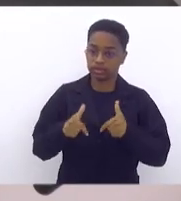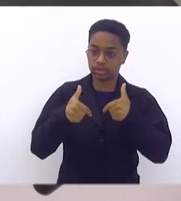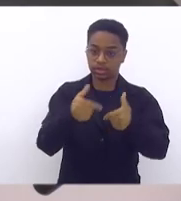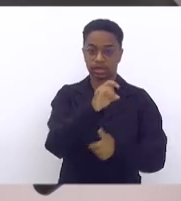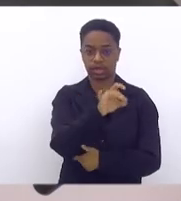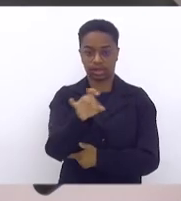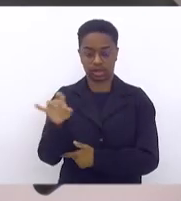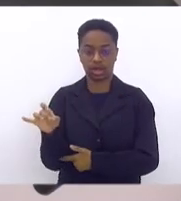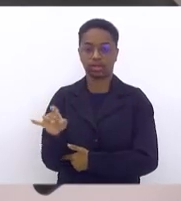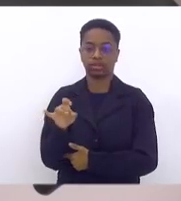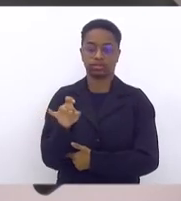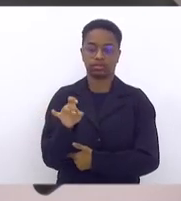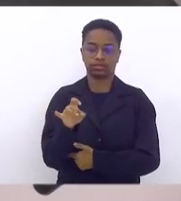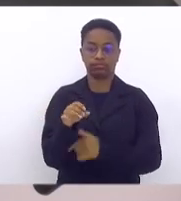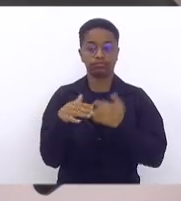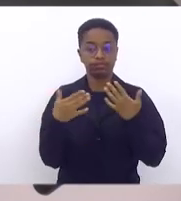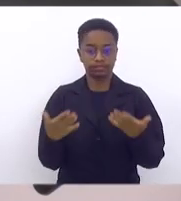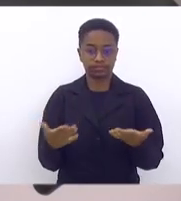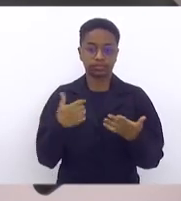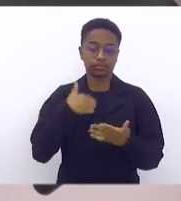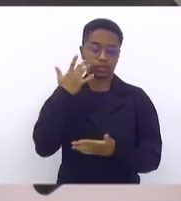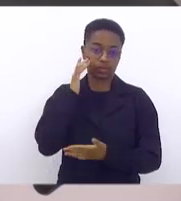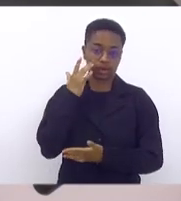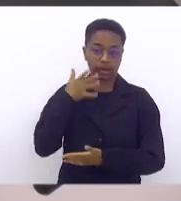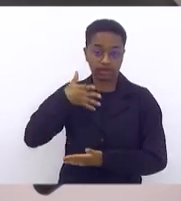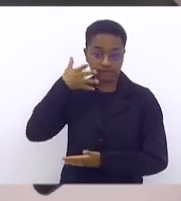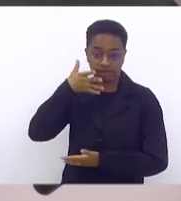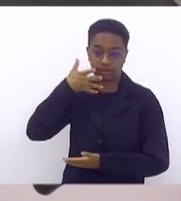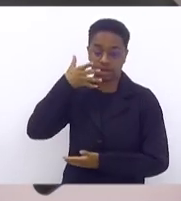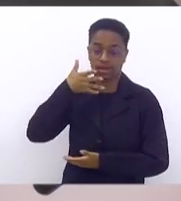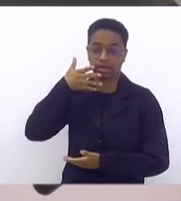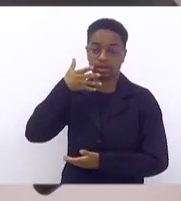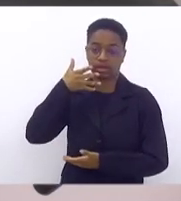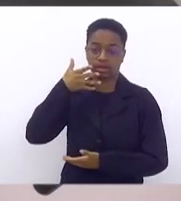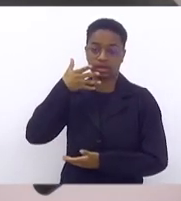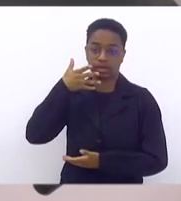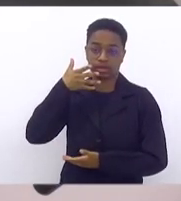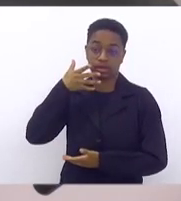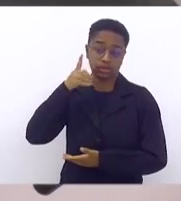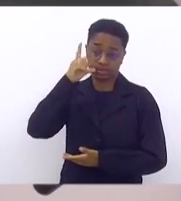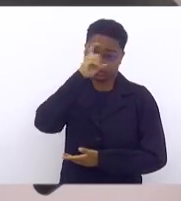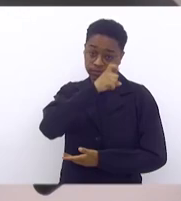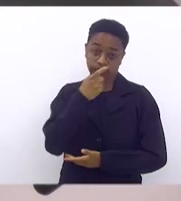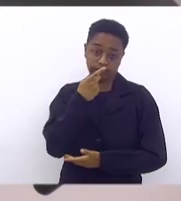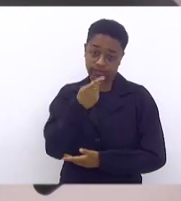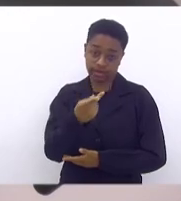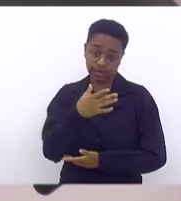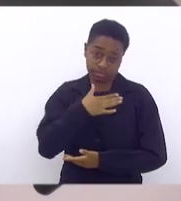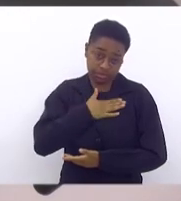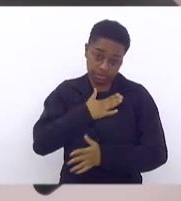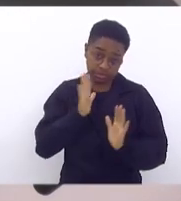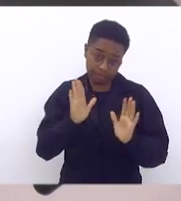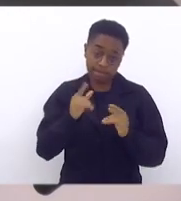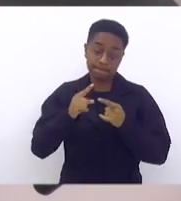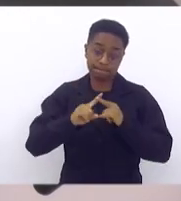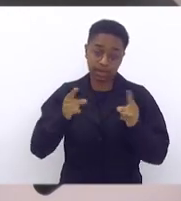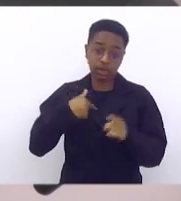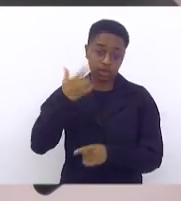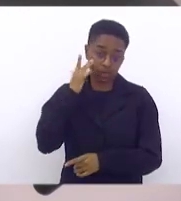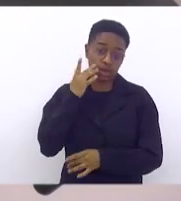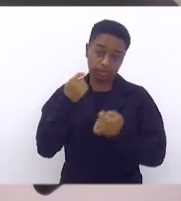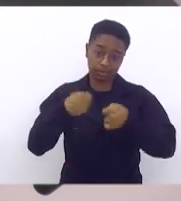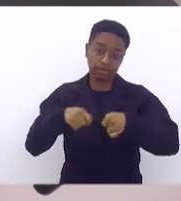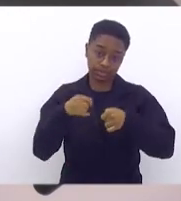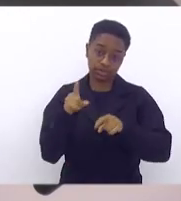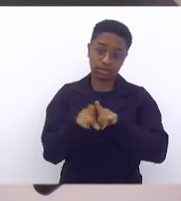uma dessas funções. Então, eu acho que a fala aqui foi... É difícil falar de mim mesma, mas eu acho que ela foi